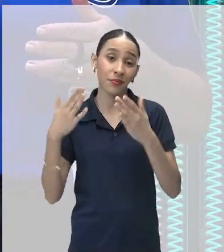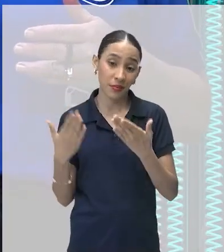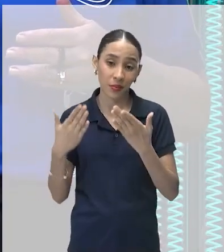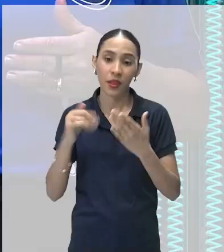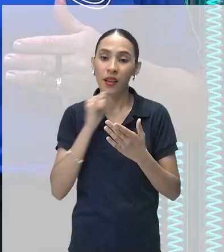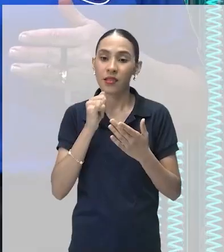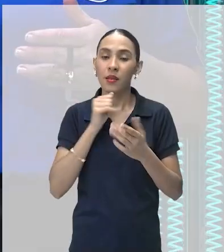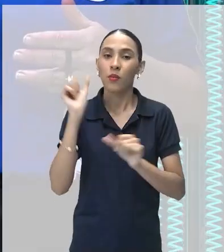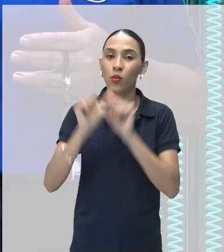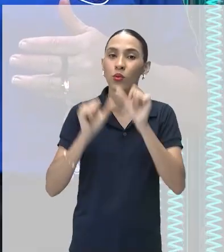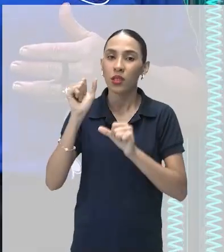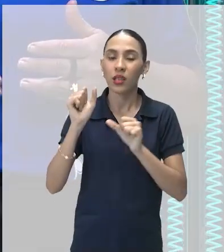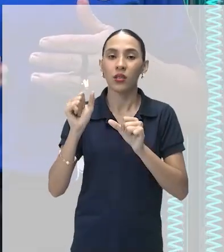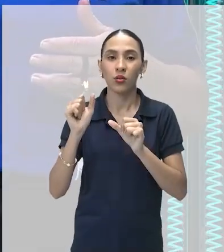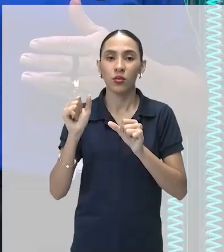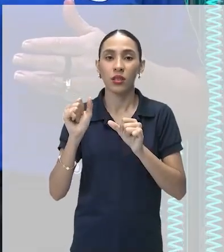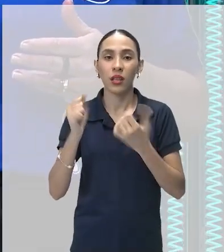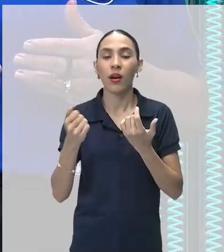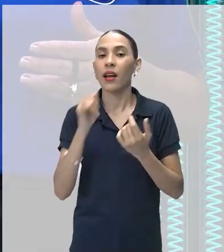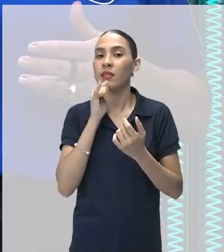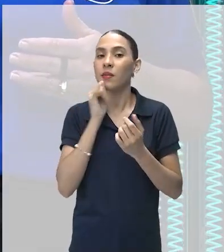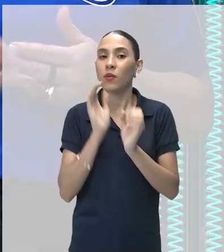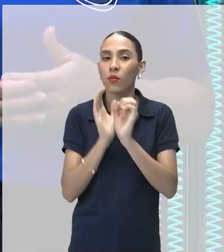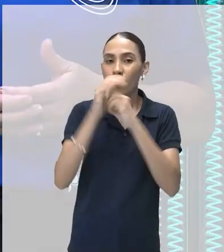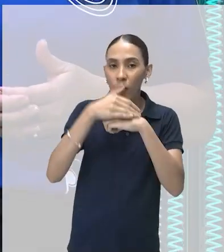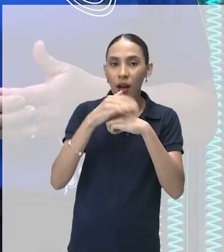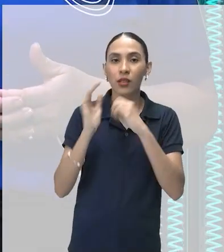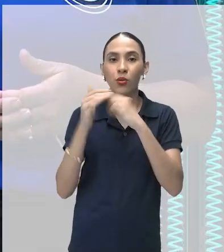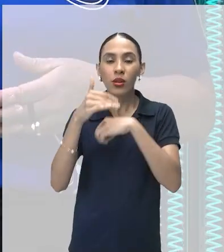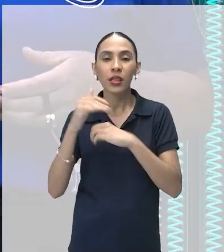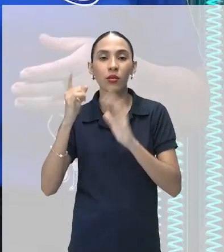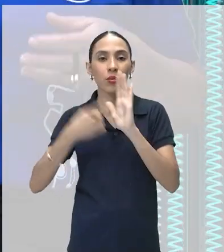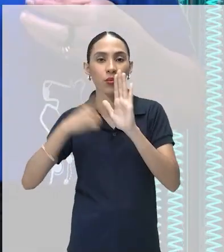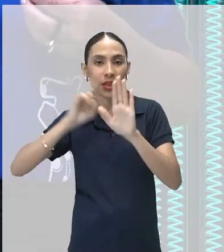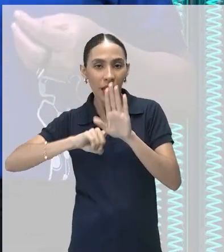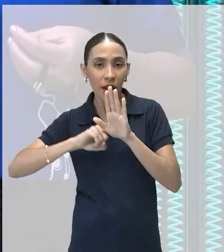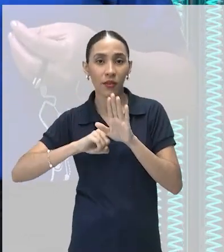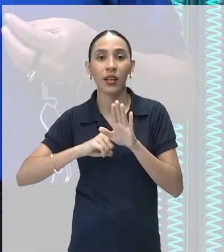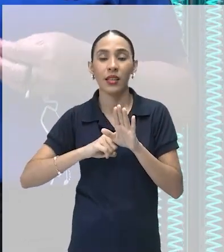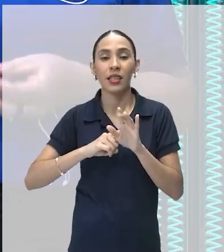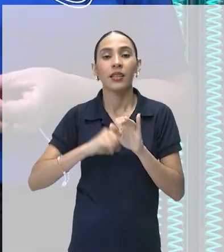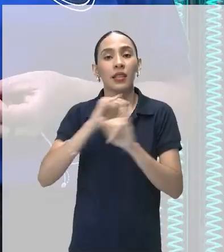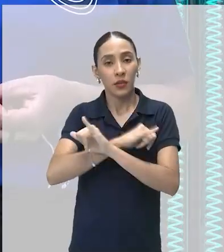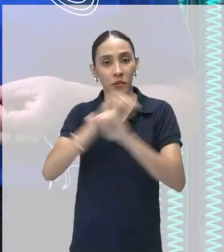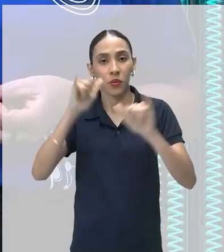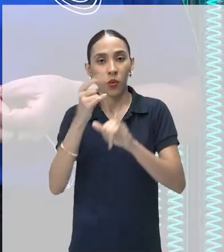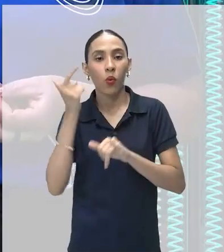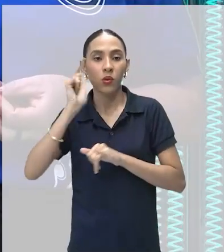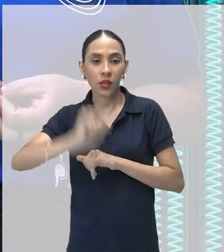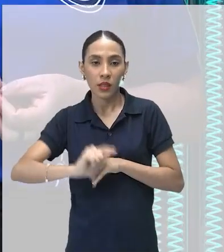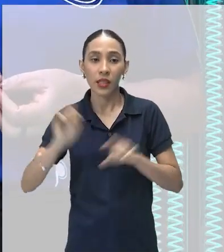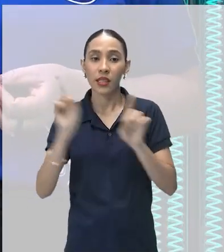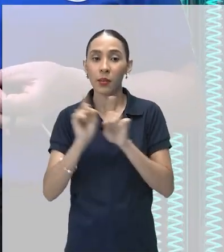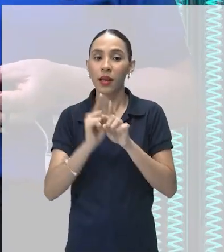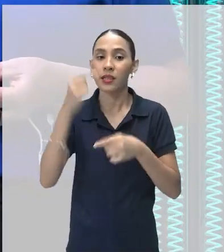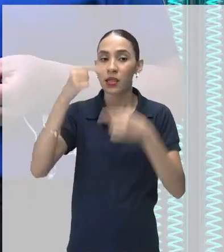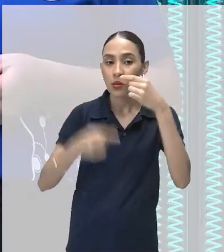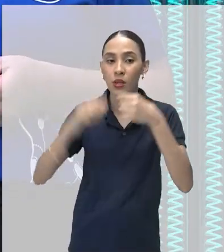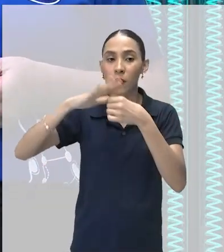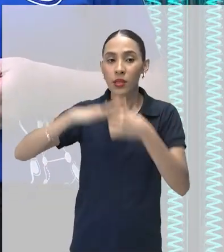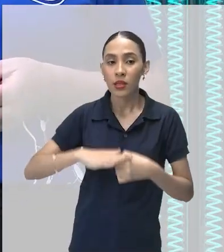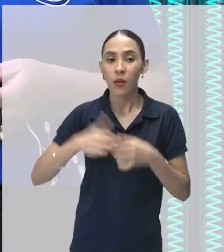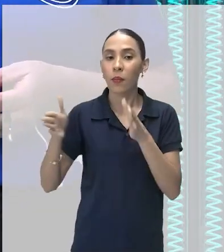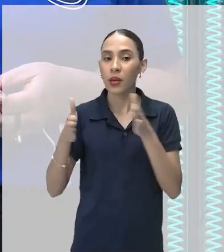iam driblando a censura e chegando até o público. E aí a censura e repressão também.